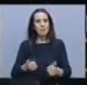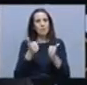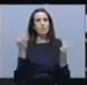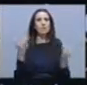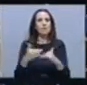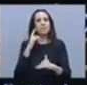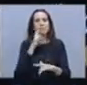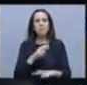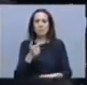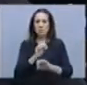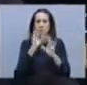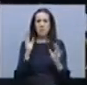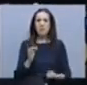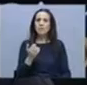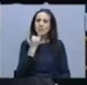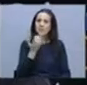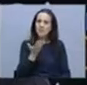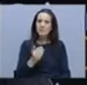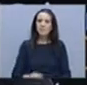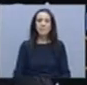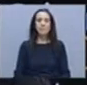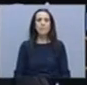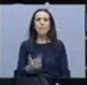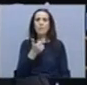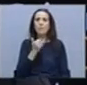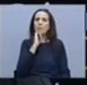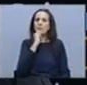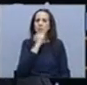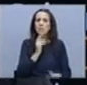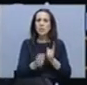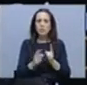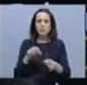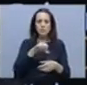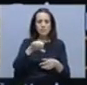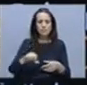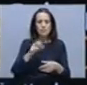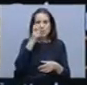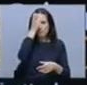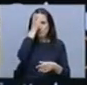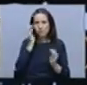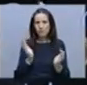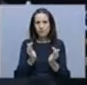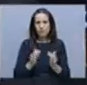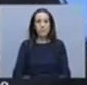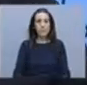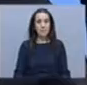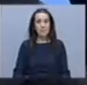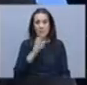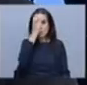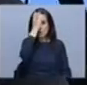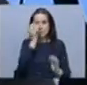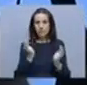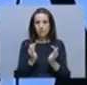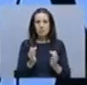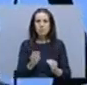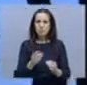Claro. Vamos a isso. Então diga-nos lá qual é que é o segredo do tempero daquele cabrito. É assim, o tempero deste cabrito eu vou depois começar